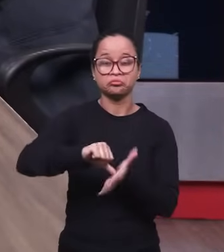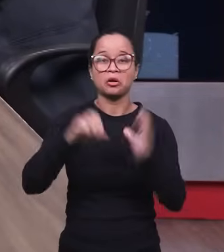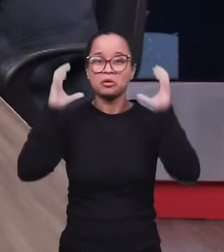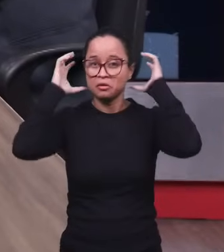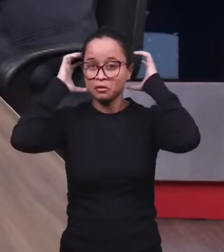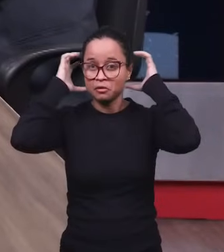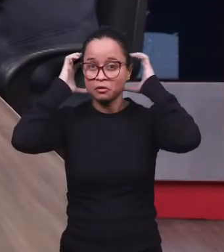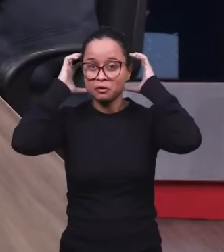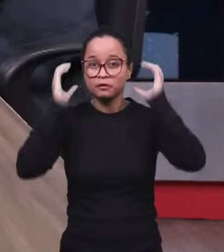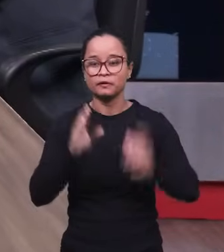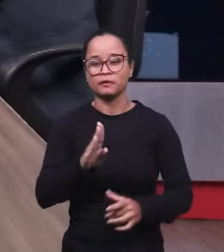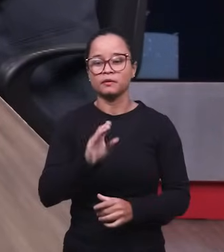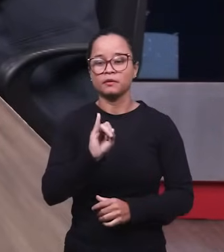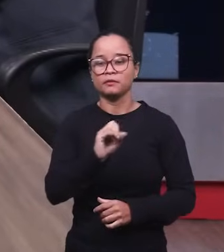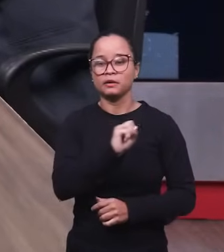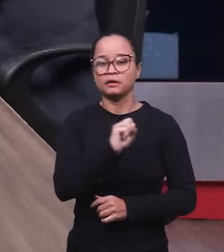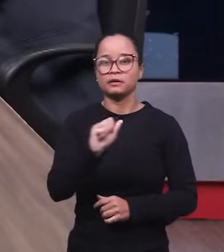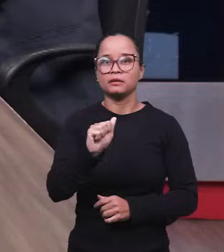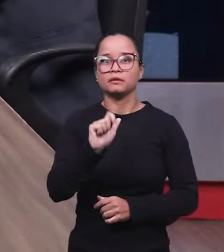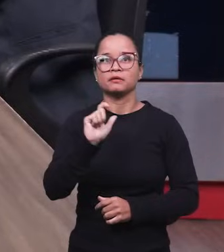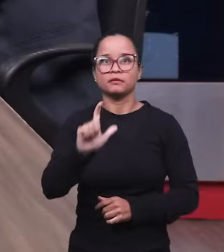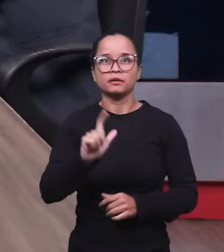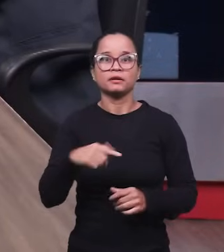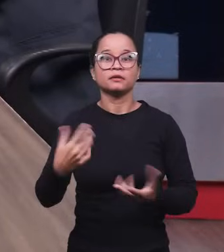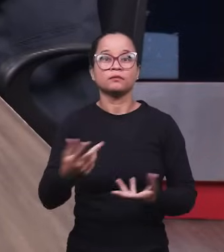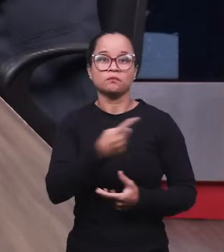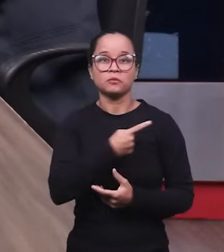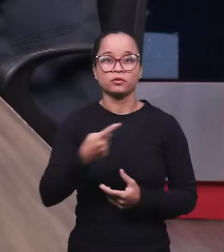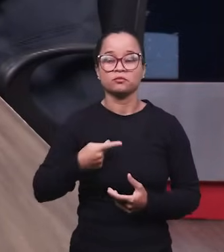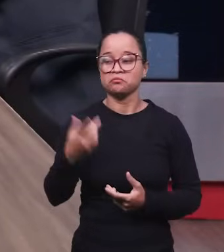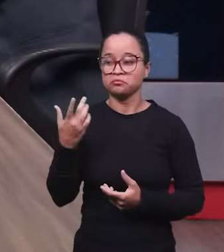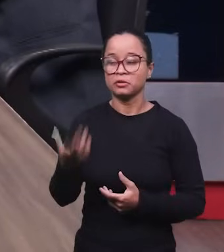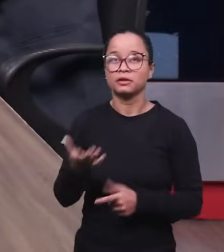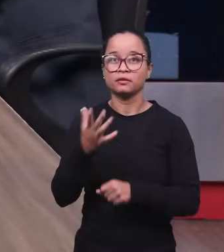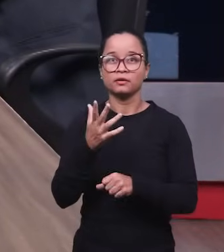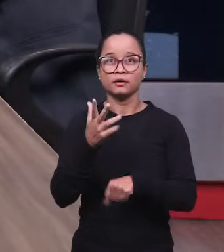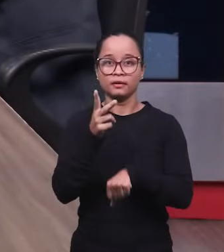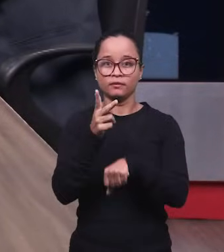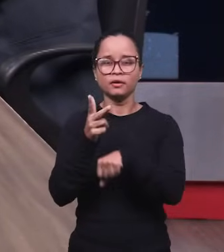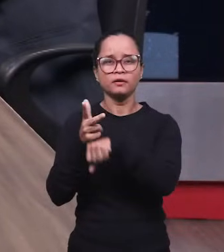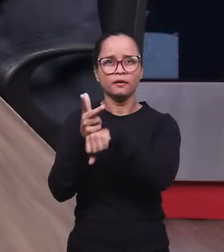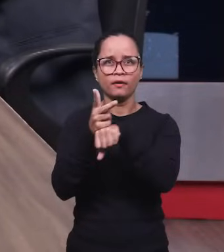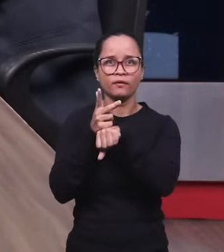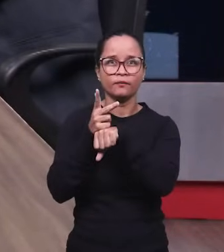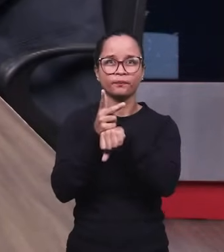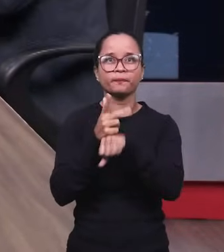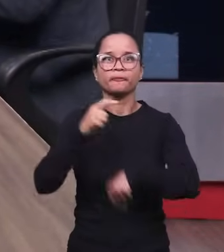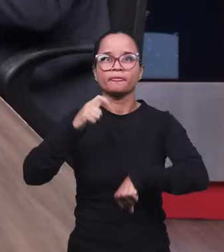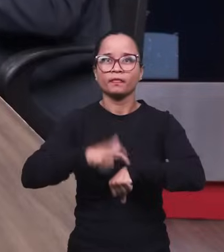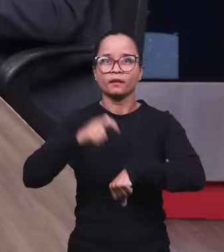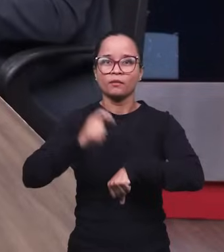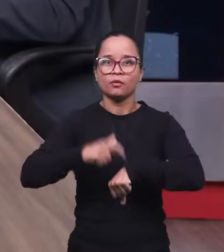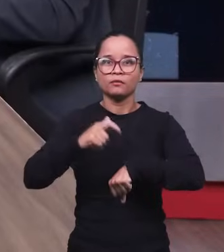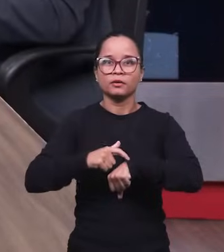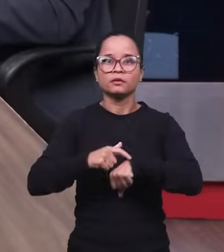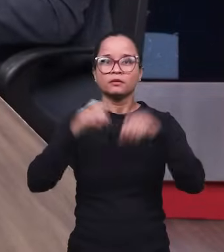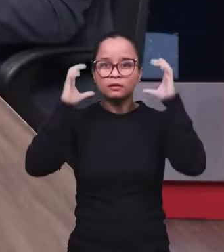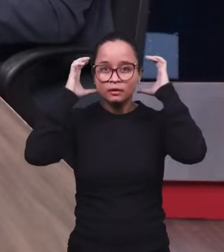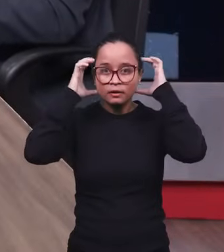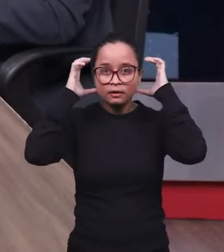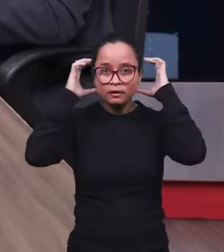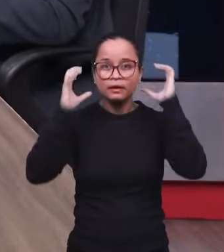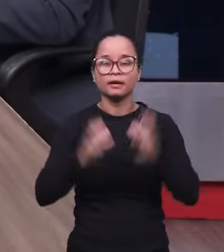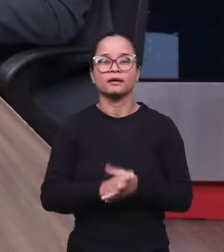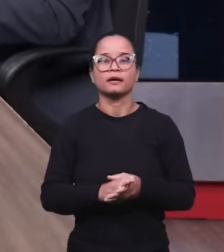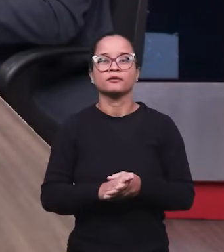capital, essa rádio, né, que é a cidade de Bissau. E ali o pastor estava ali filmando o momento em que a rádio estava